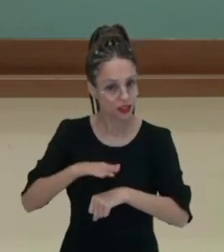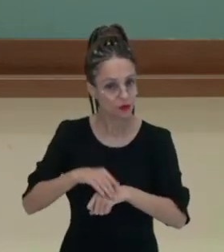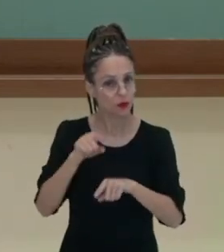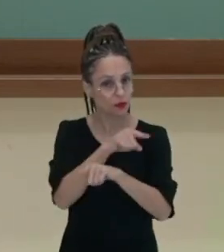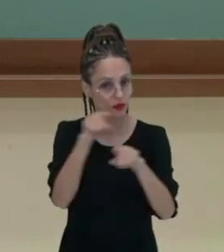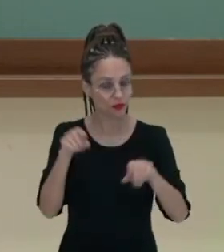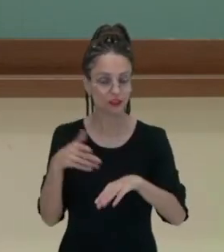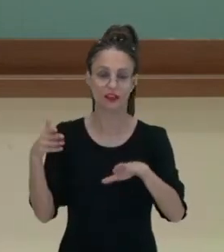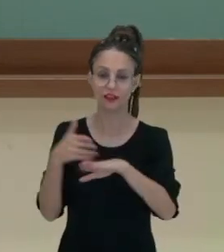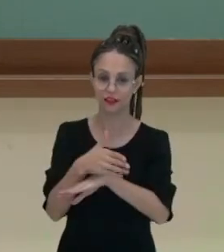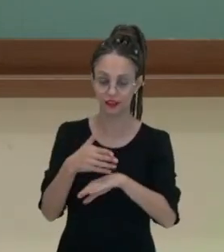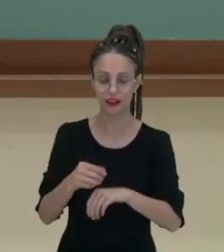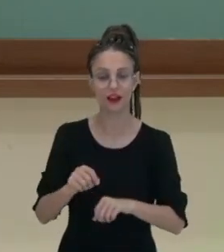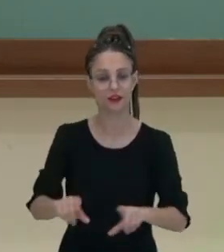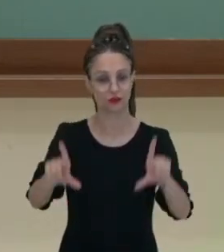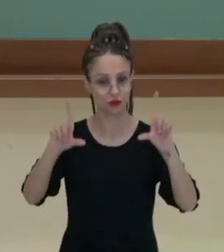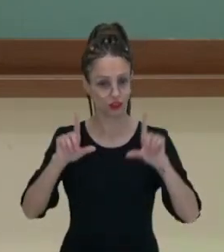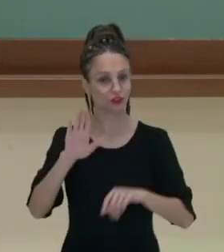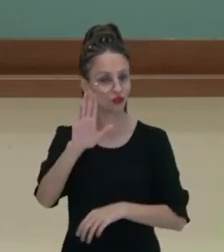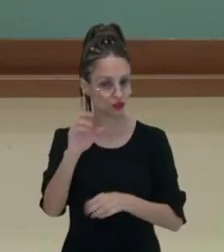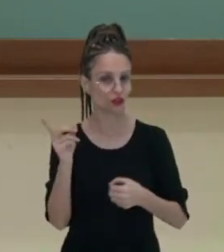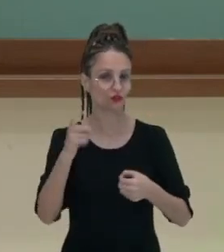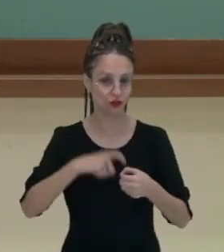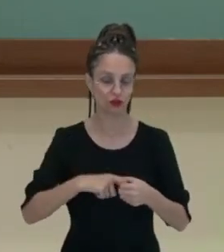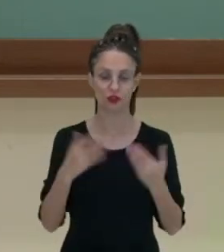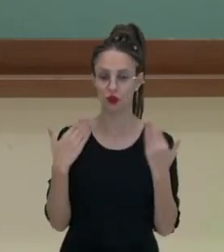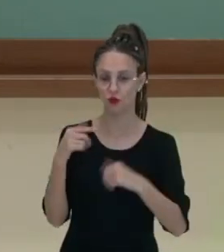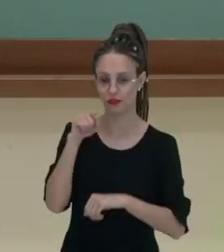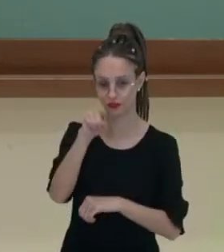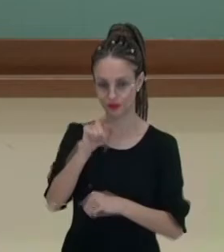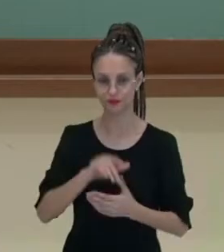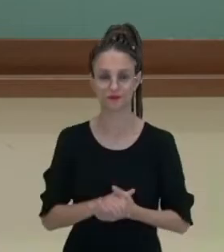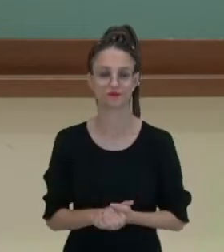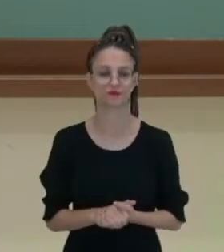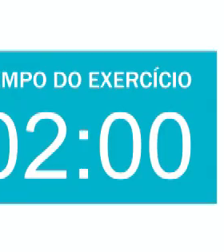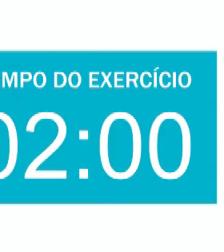você acessar o Canva e já volto conversar contigo.